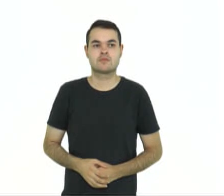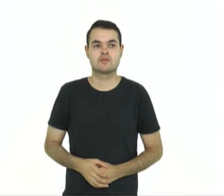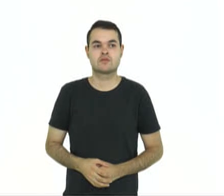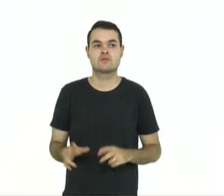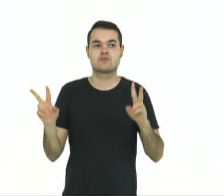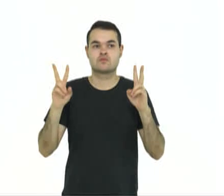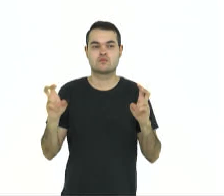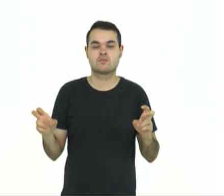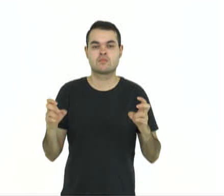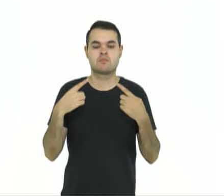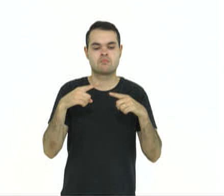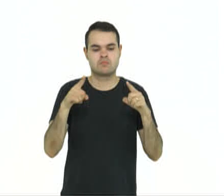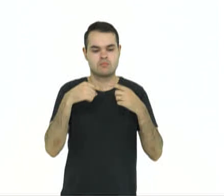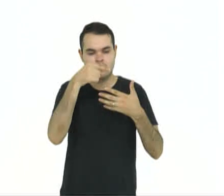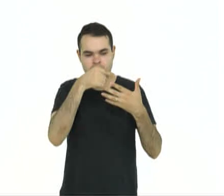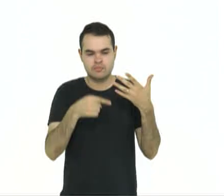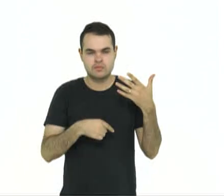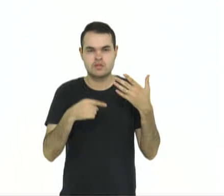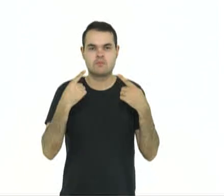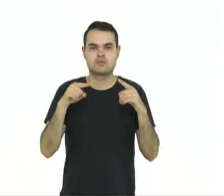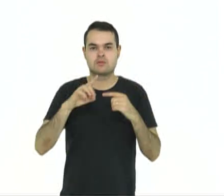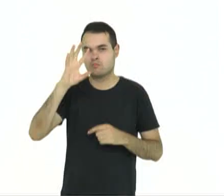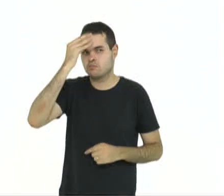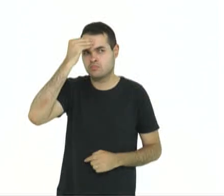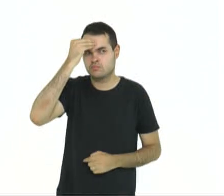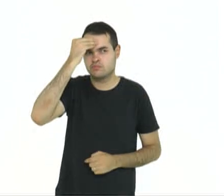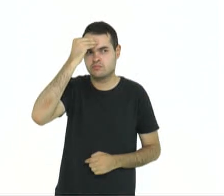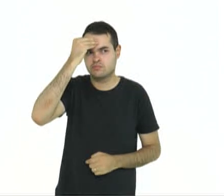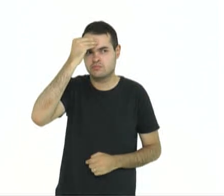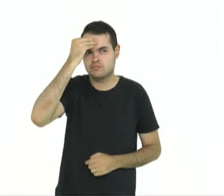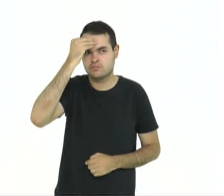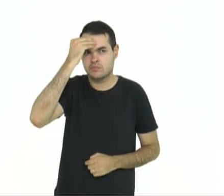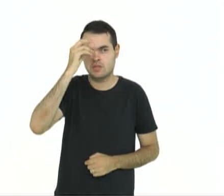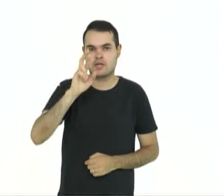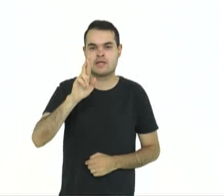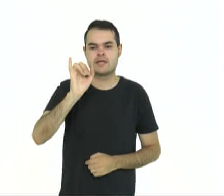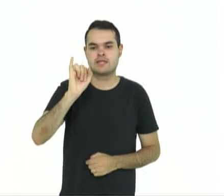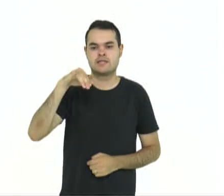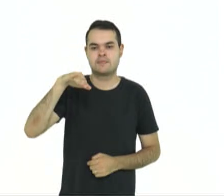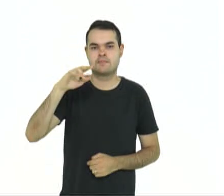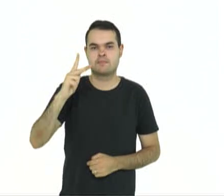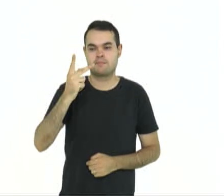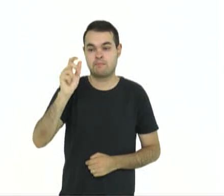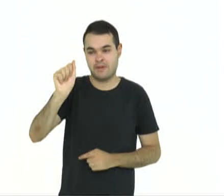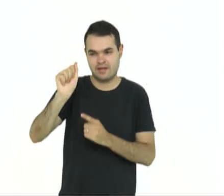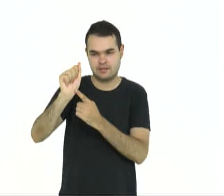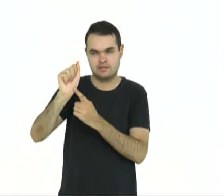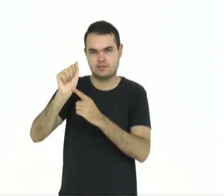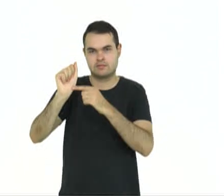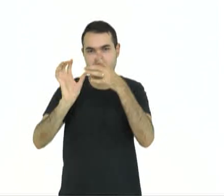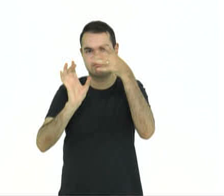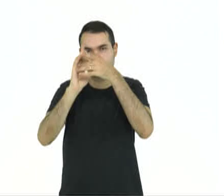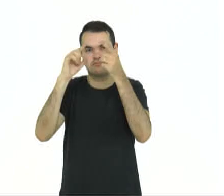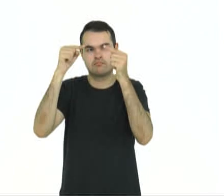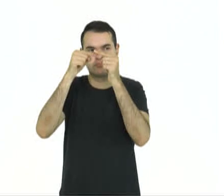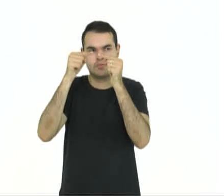sobre elementos da música. Olha como é fácil a gente decorar. Se vão decorar a palavra rima, e eu coloquei um H junto. Rima